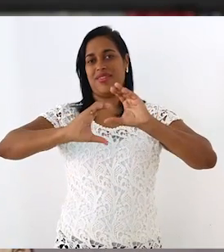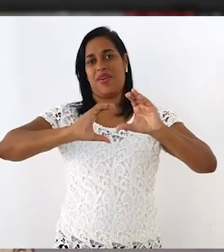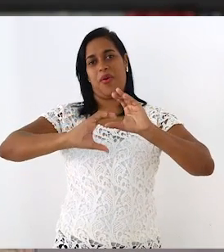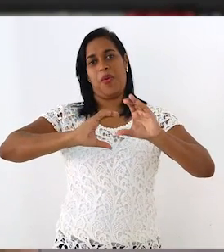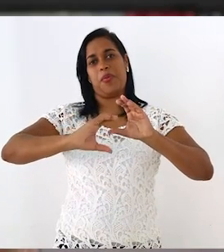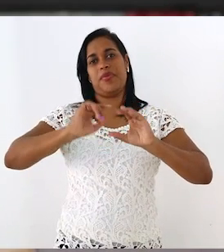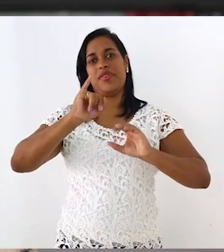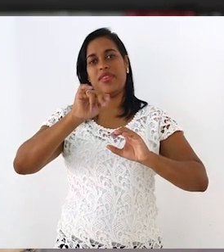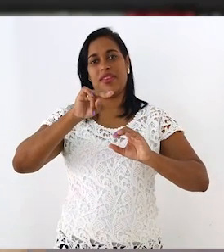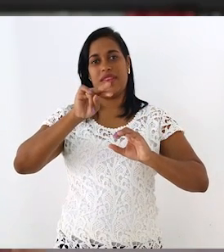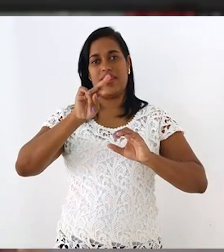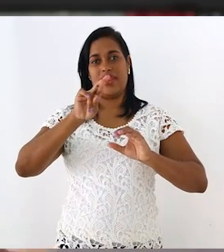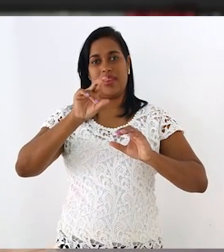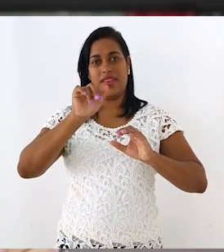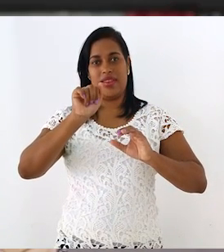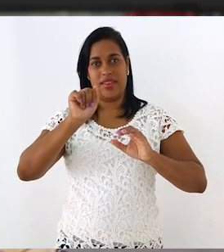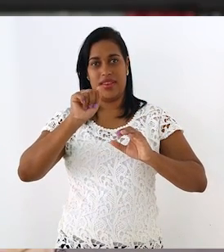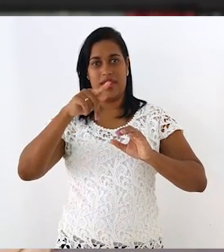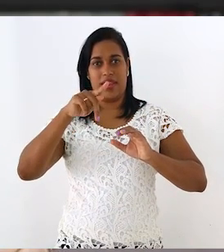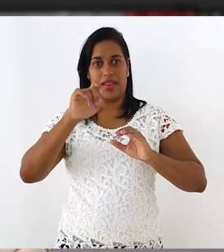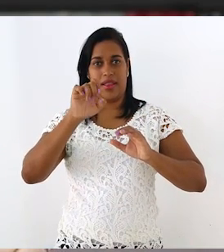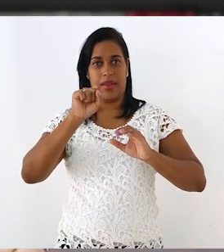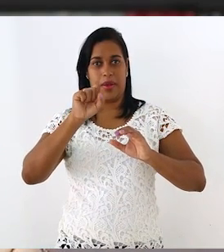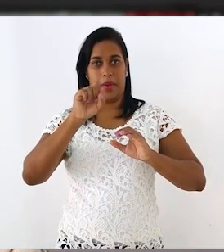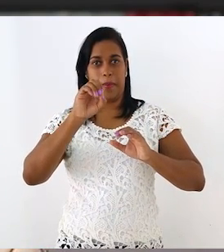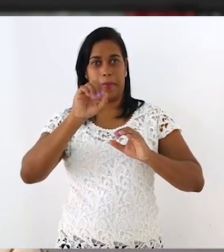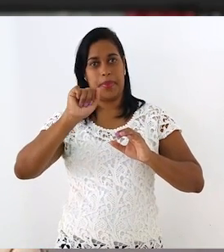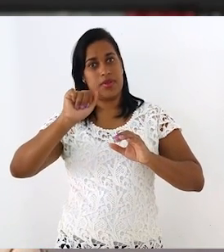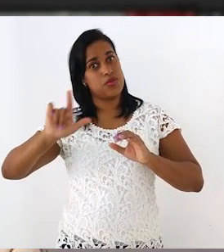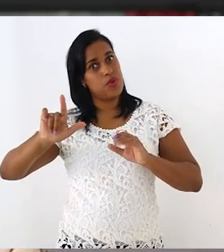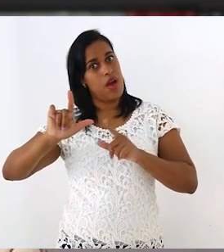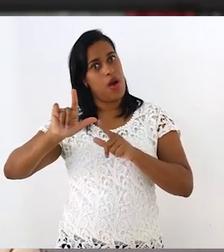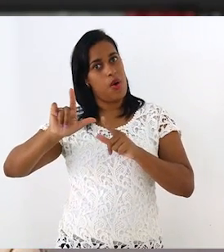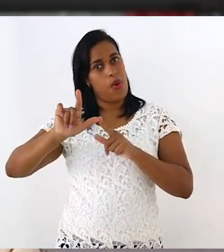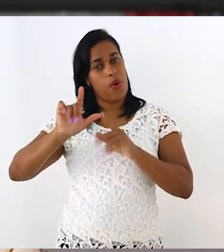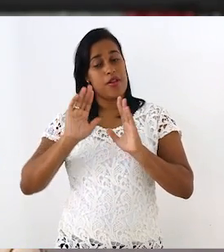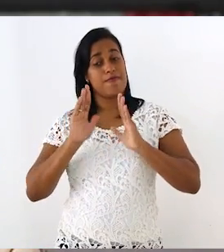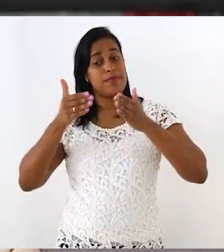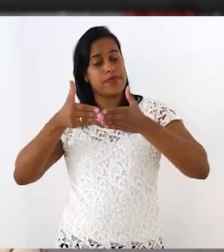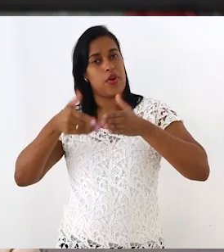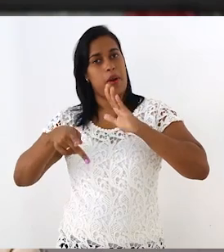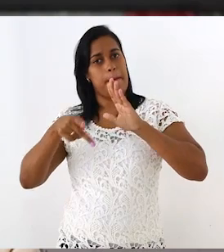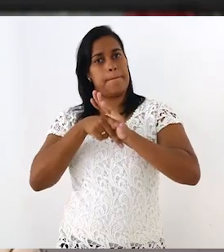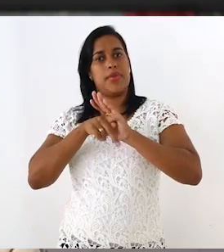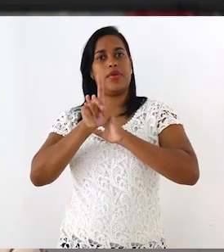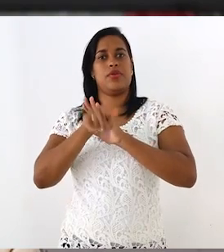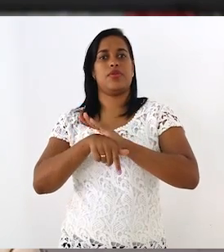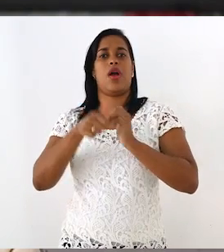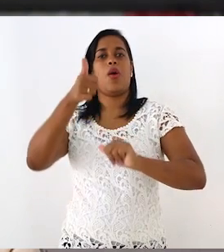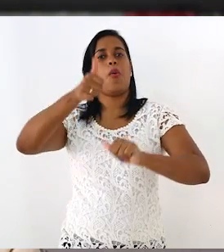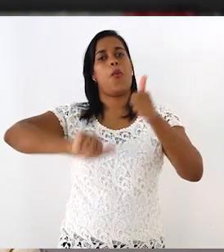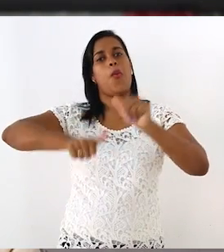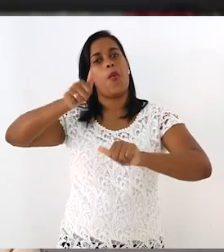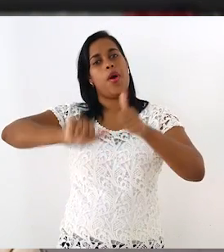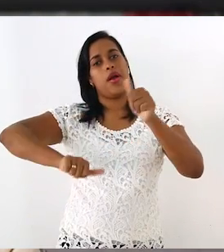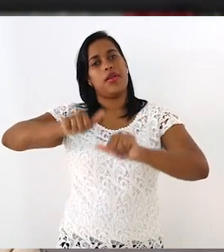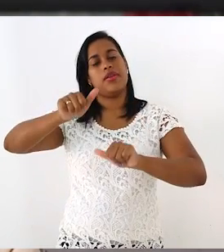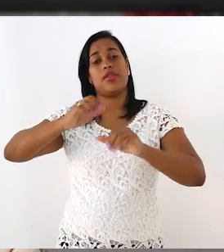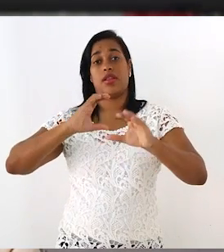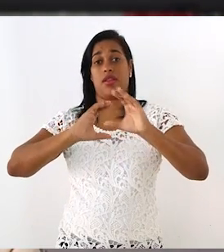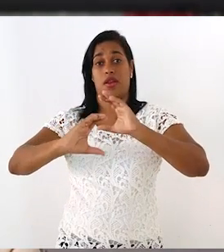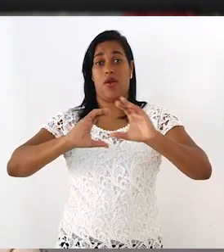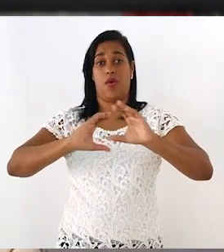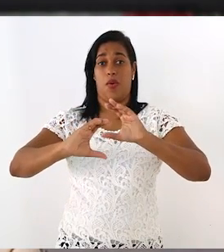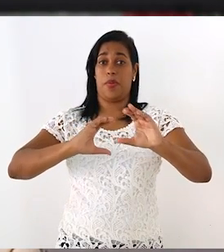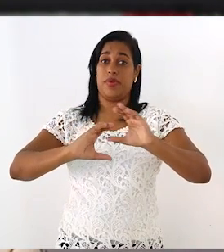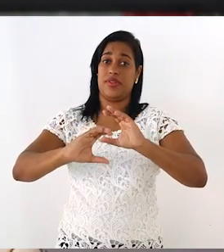comunicação intrapessoal de um indivíduo, ele tem consequência direta com o grau da qualidade da